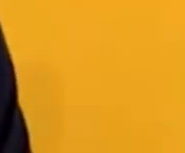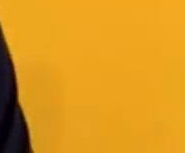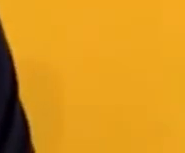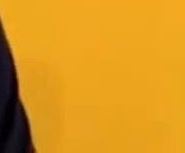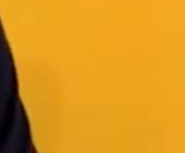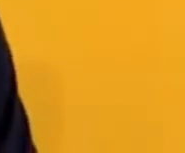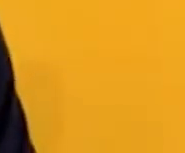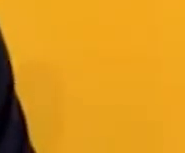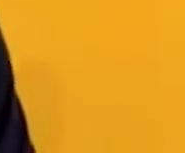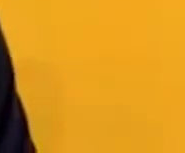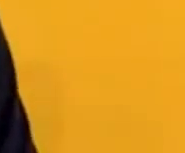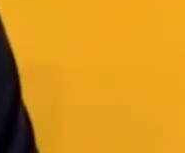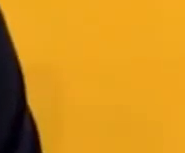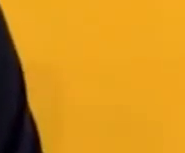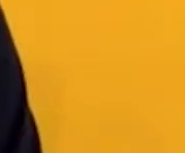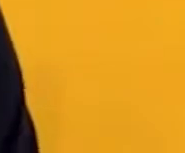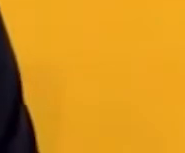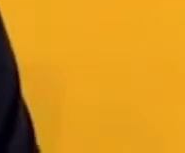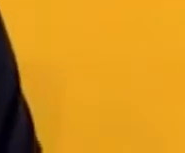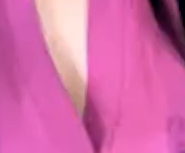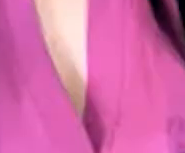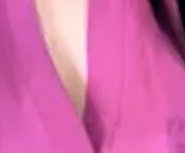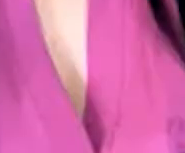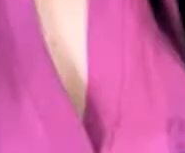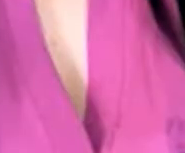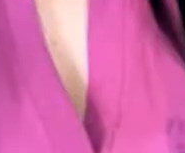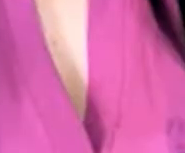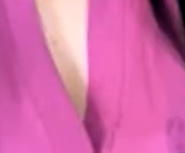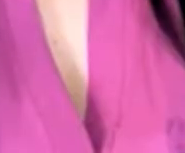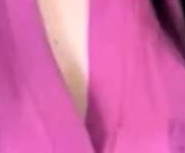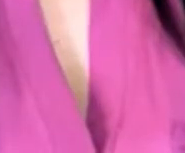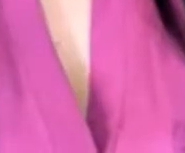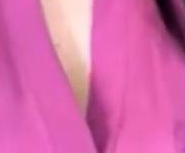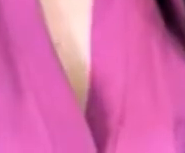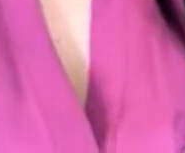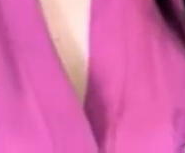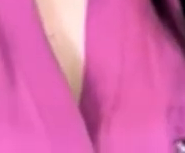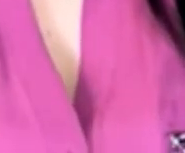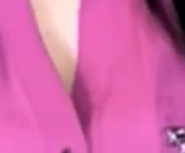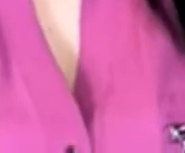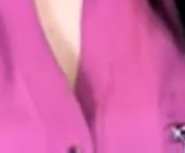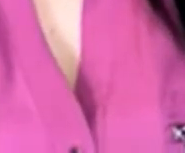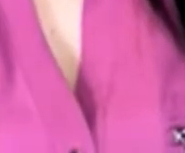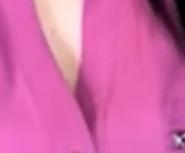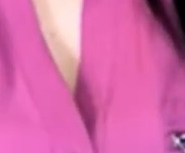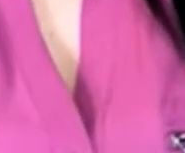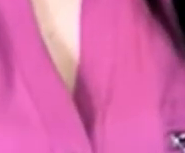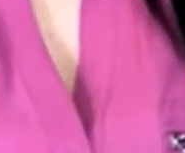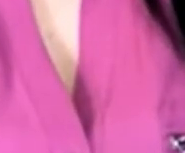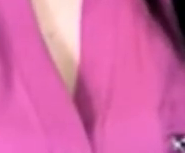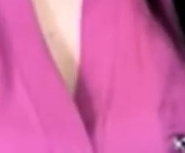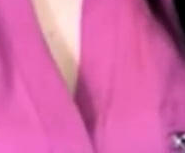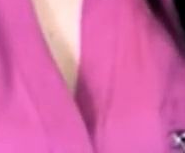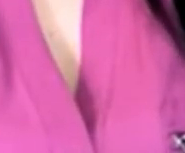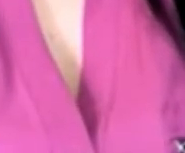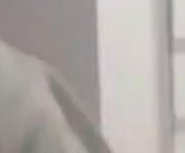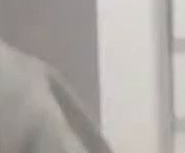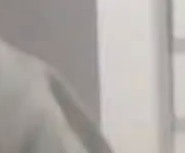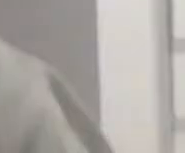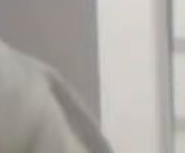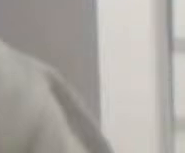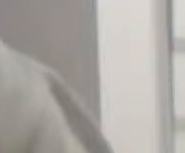melhor forma é cuidar dentro do ambiente de trabalho. A gente teve que mudar a nossa rotina, né? Que questão